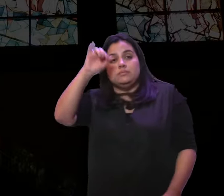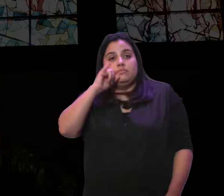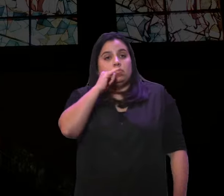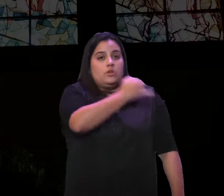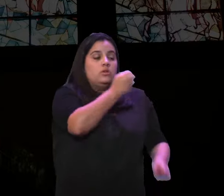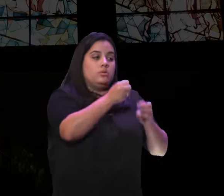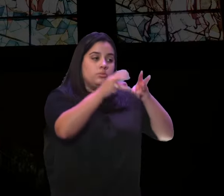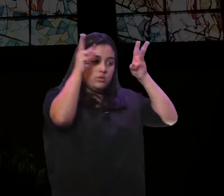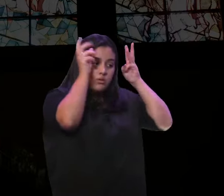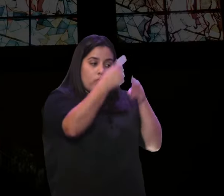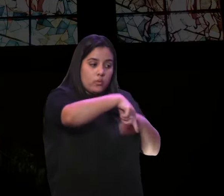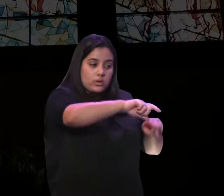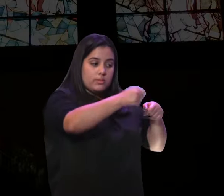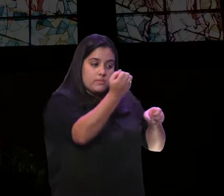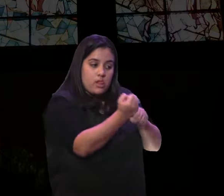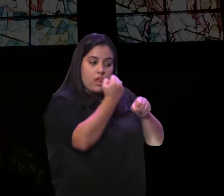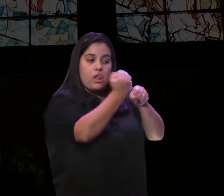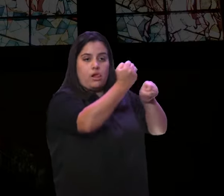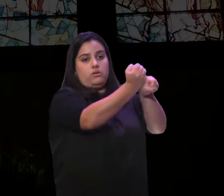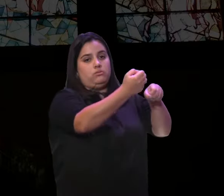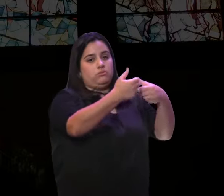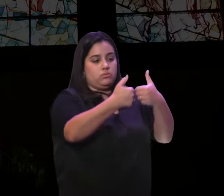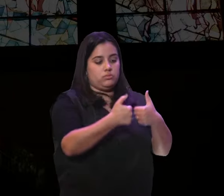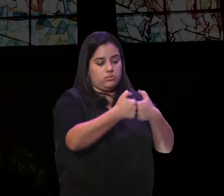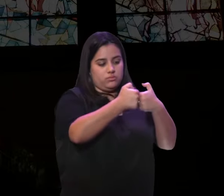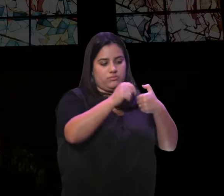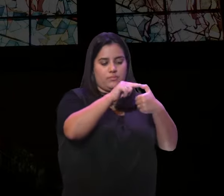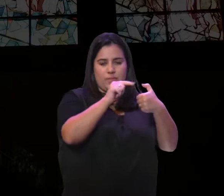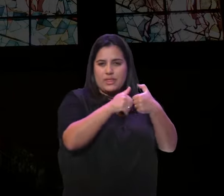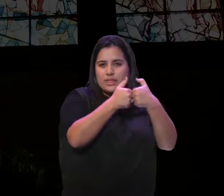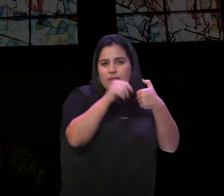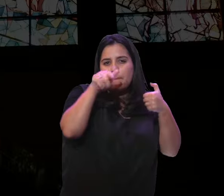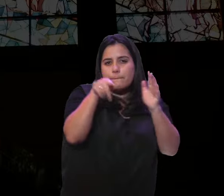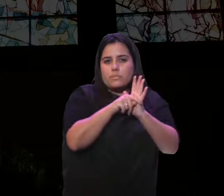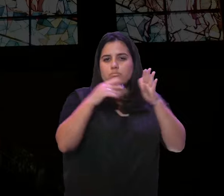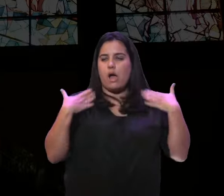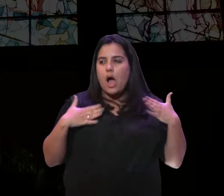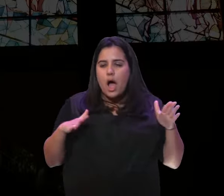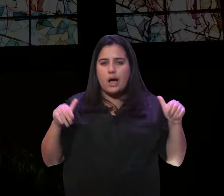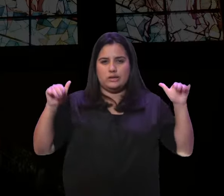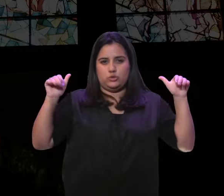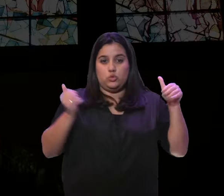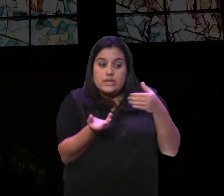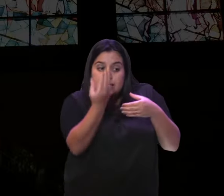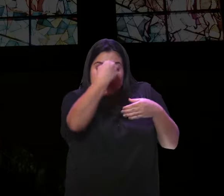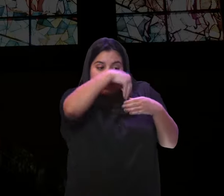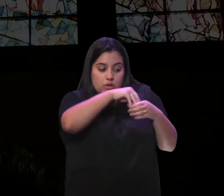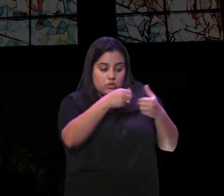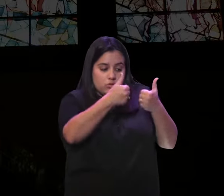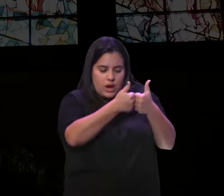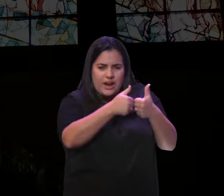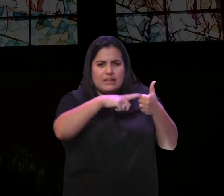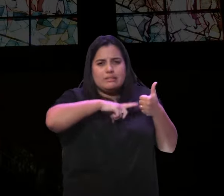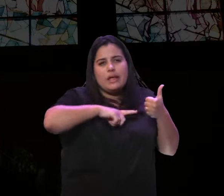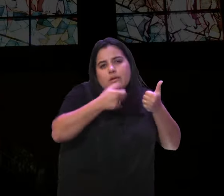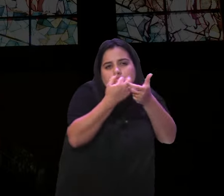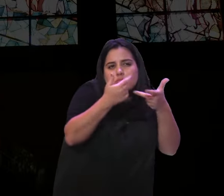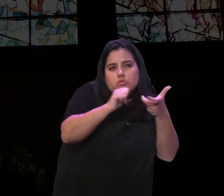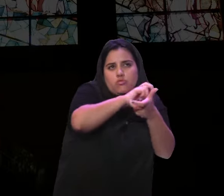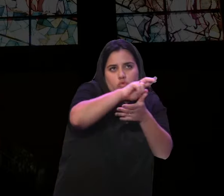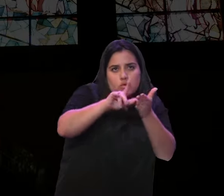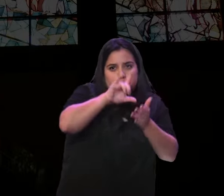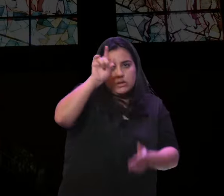uma arca com querubins em cima dela, que são anjos do Senhor, e que dentro da arca tinha alguns utensílios que Deus